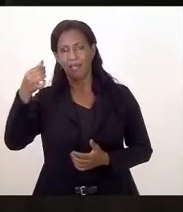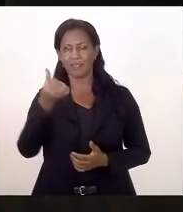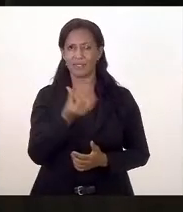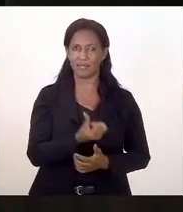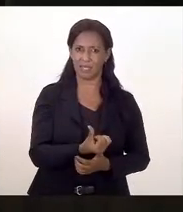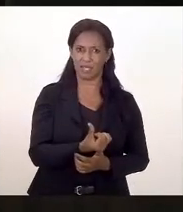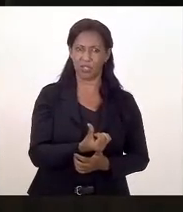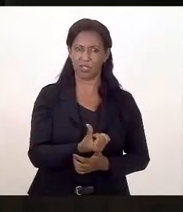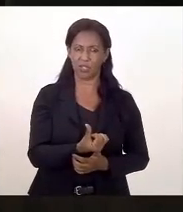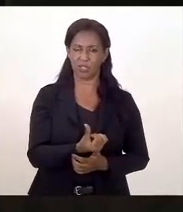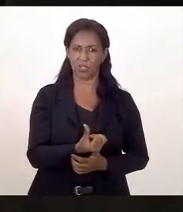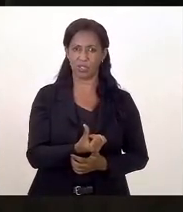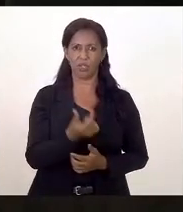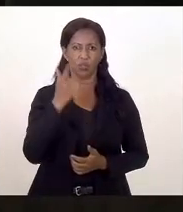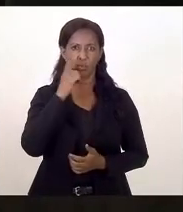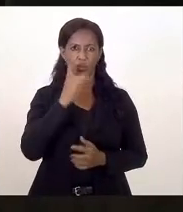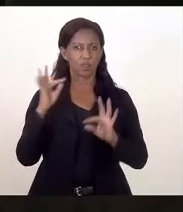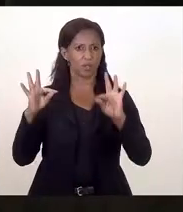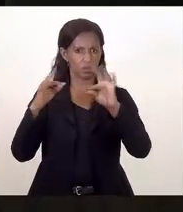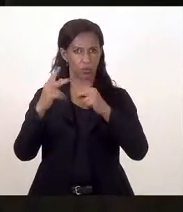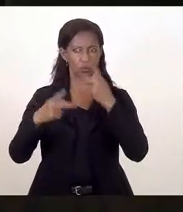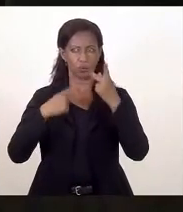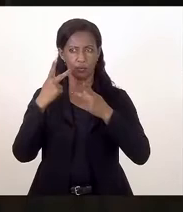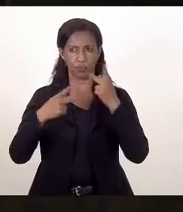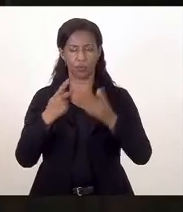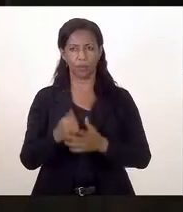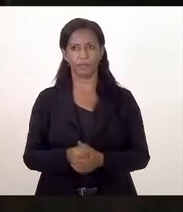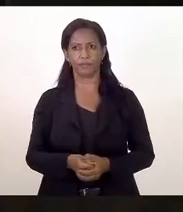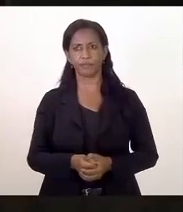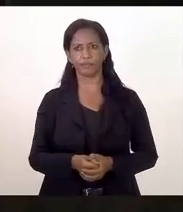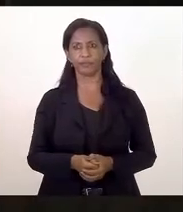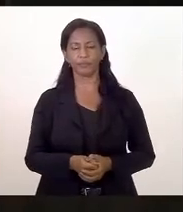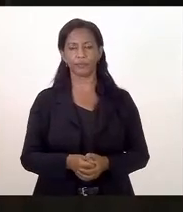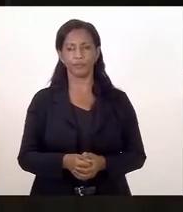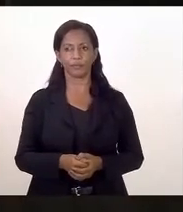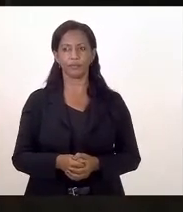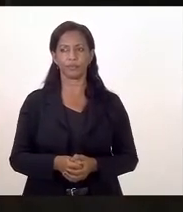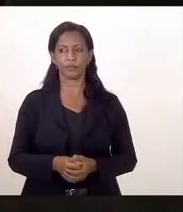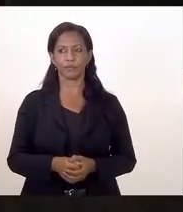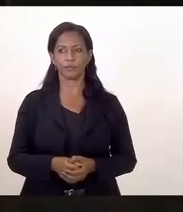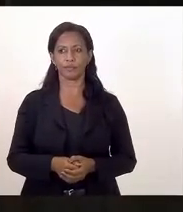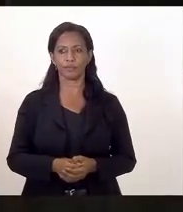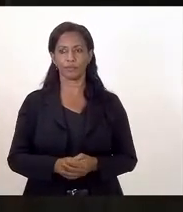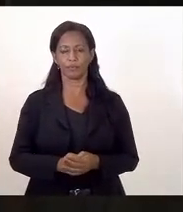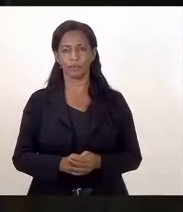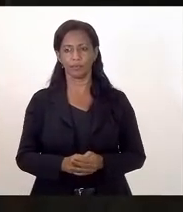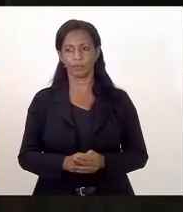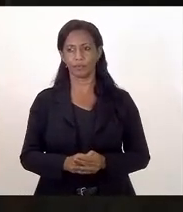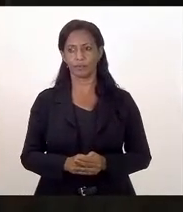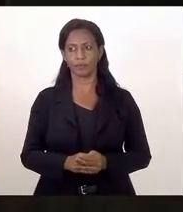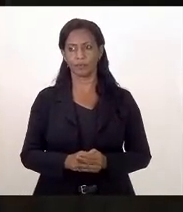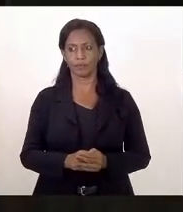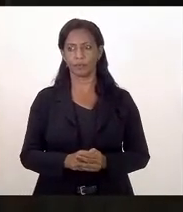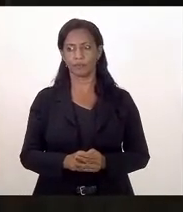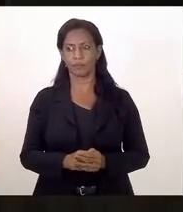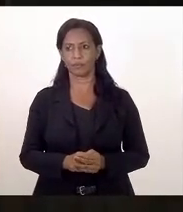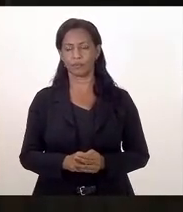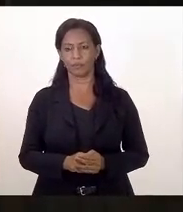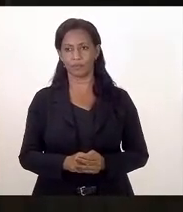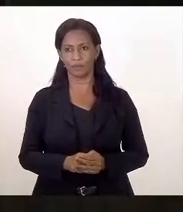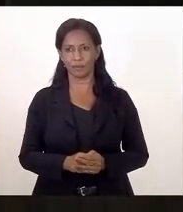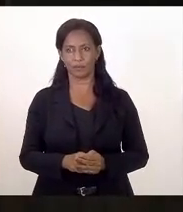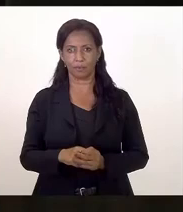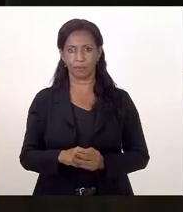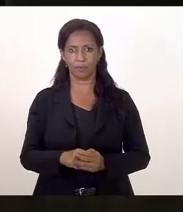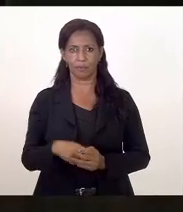consegue... Então, está bom. autorizado aqui pelo Parlamento. Próximo orador escrito é o nobre